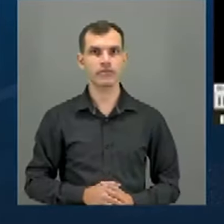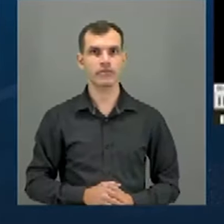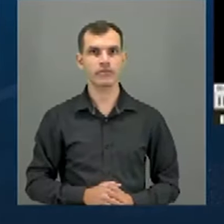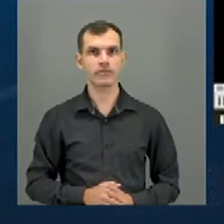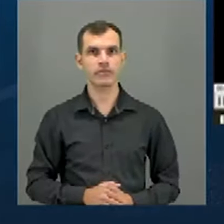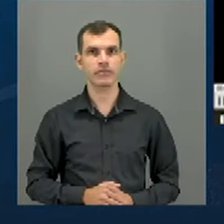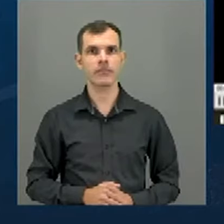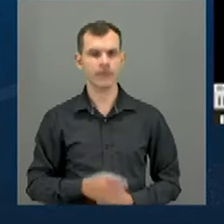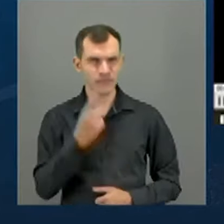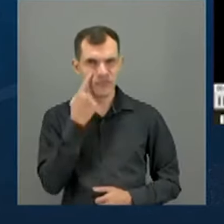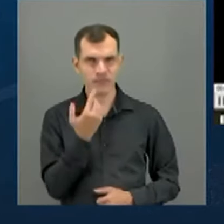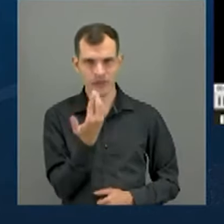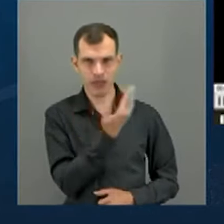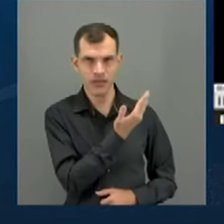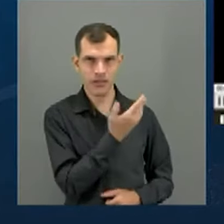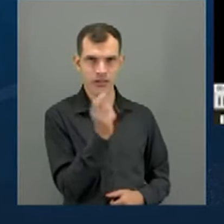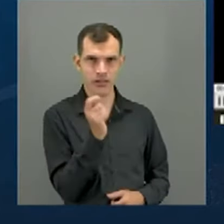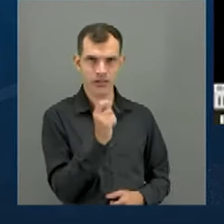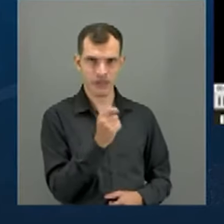Conseguiu ver?